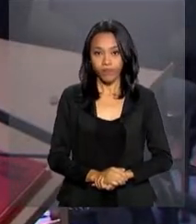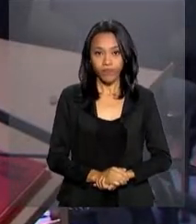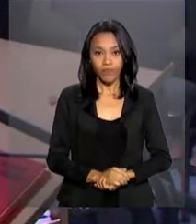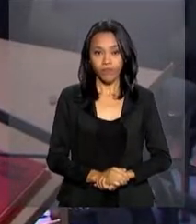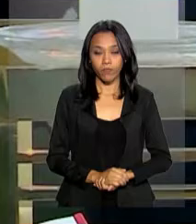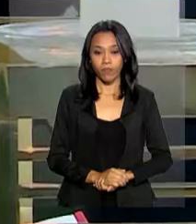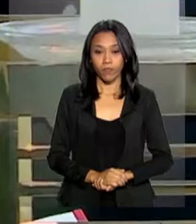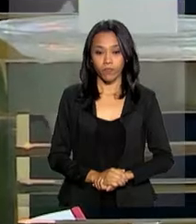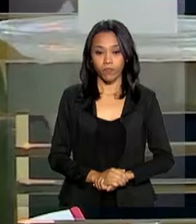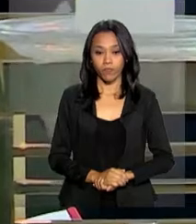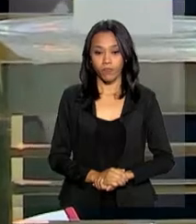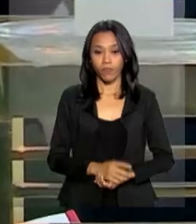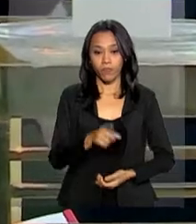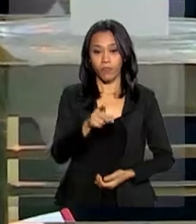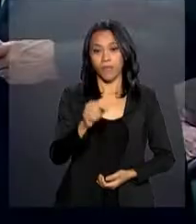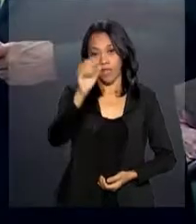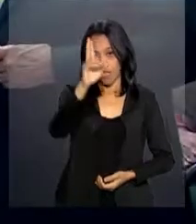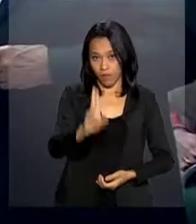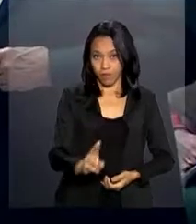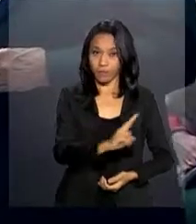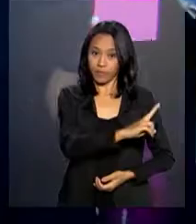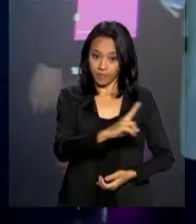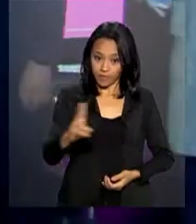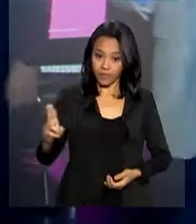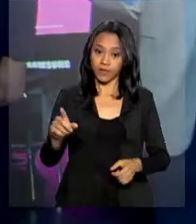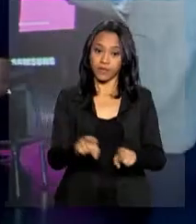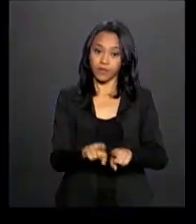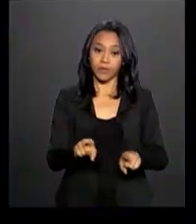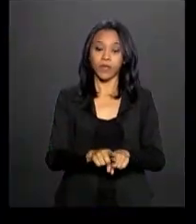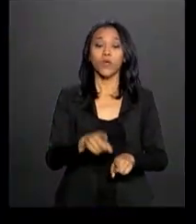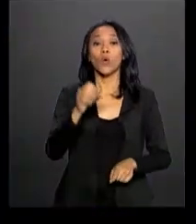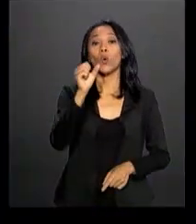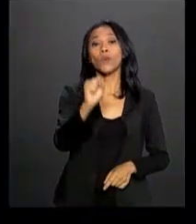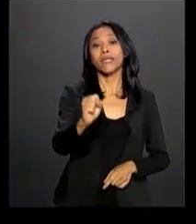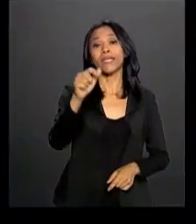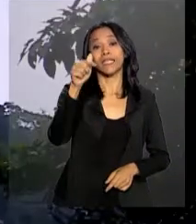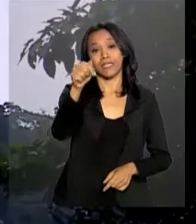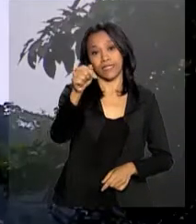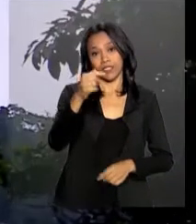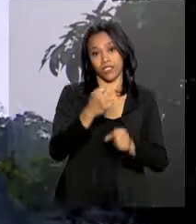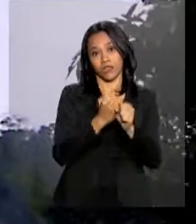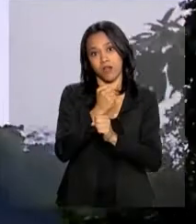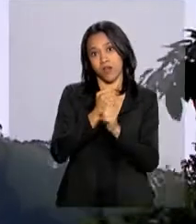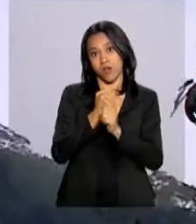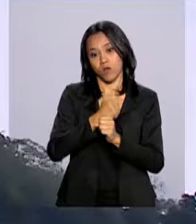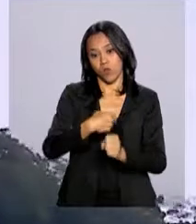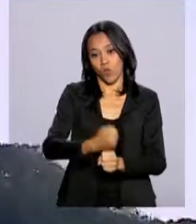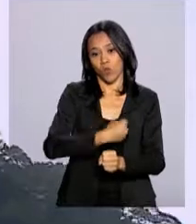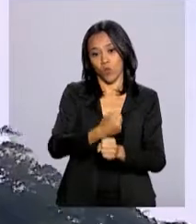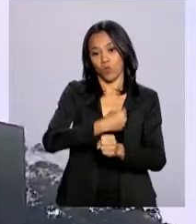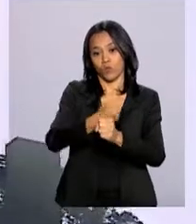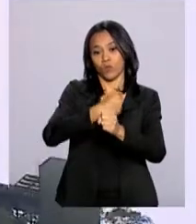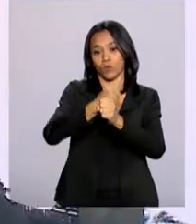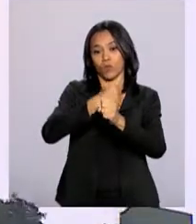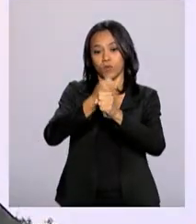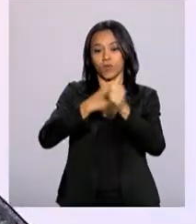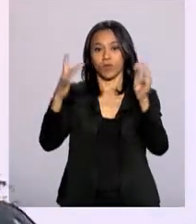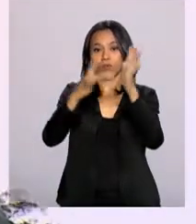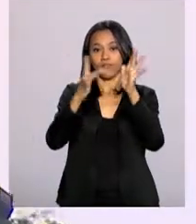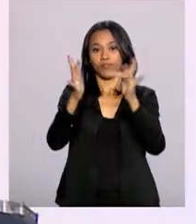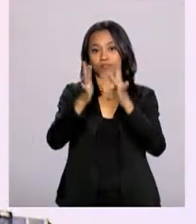a missa também marcou o aniversário de 87 anos do cristo redentor inaugurado em 12 de outubro de